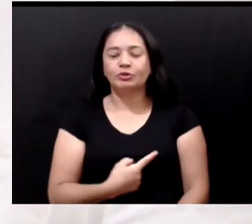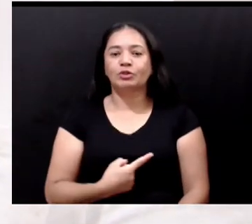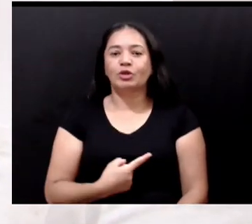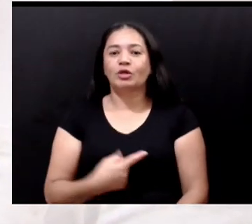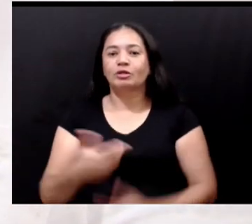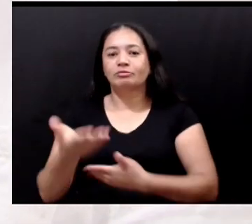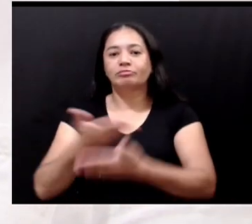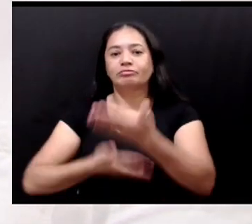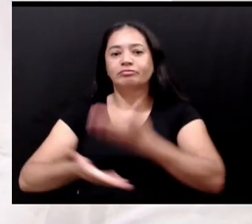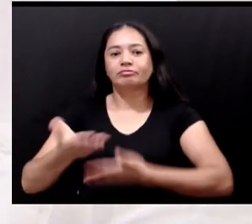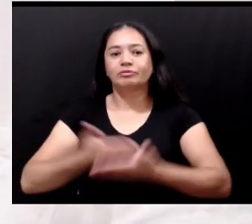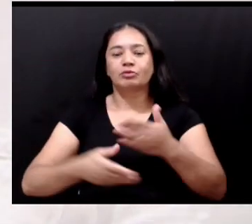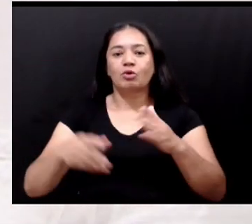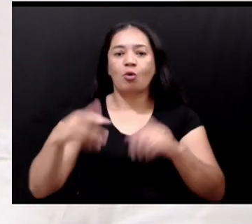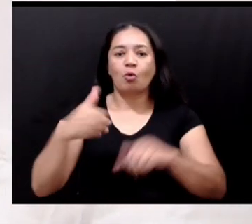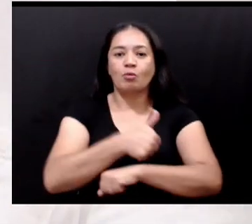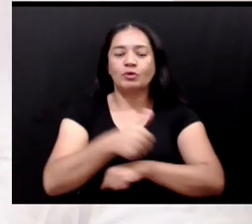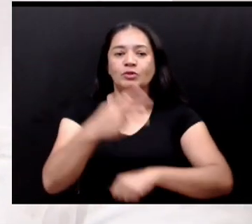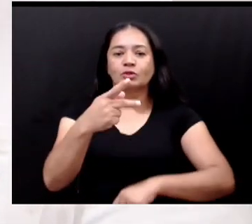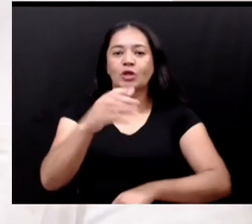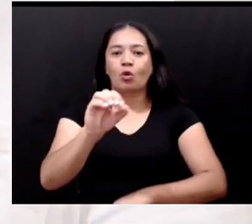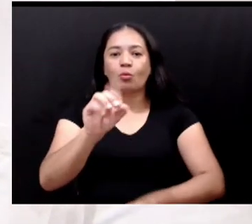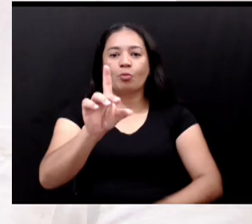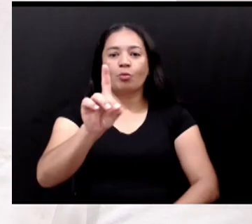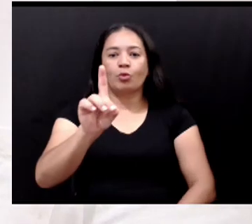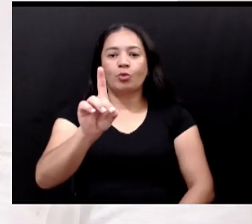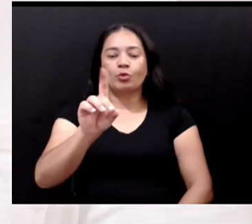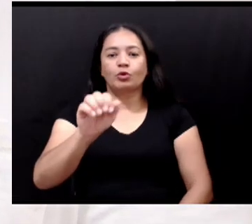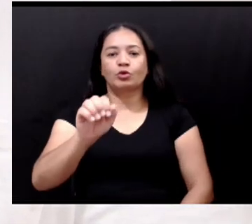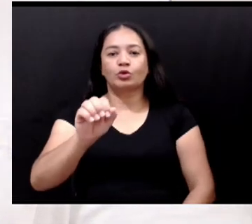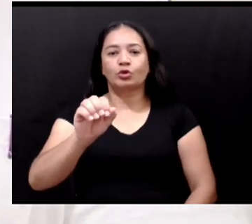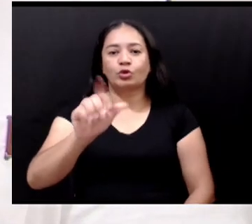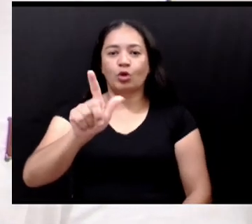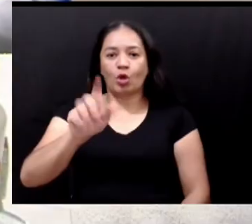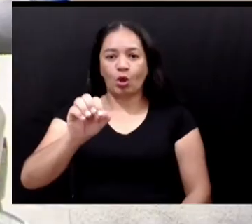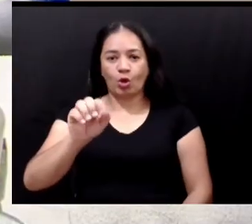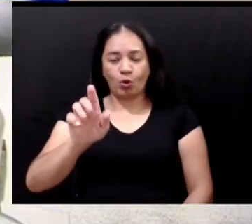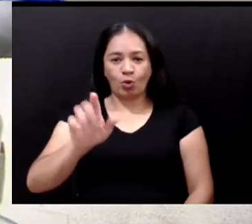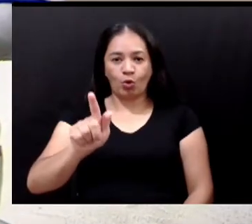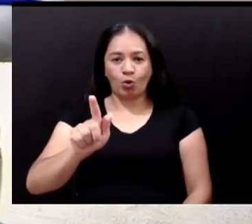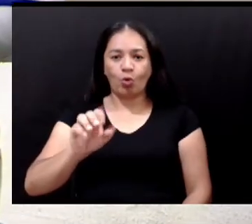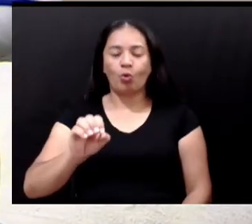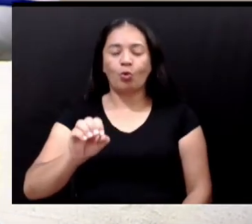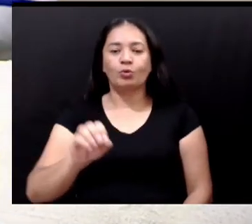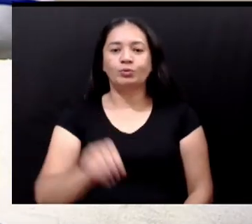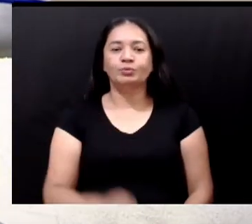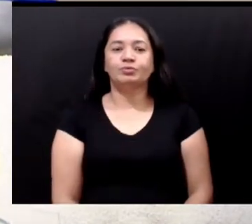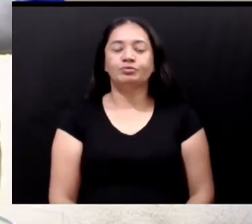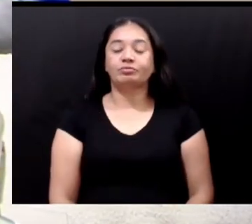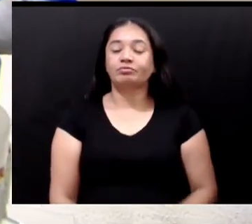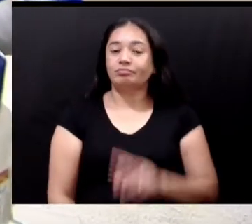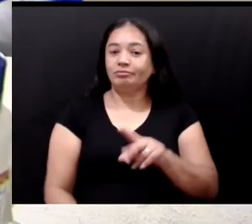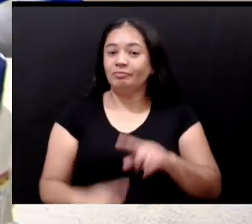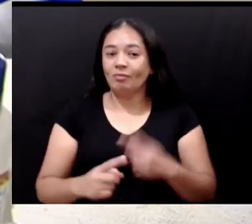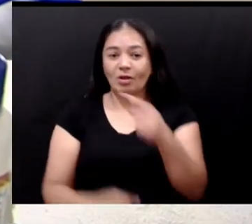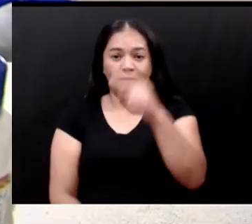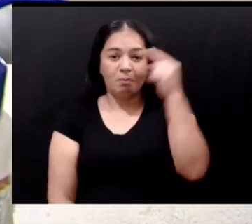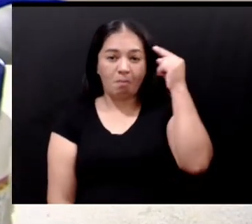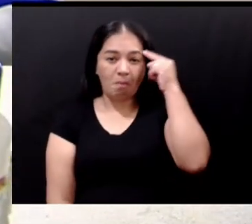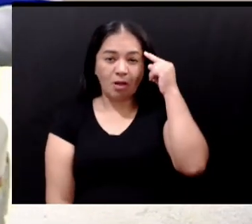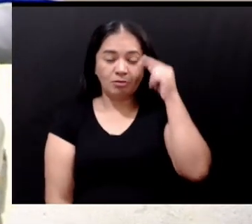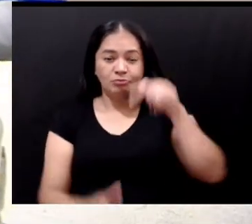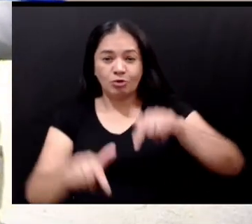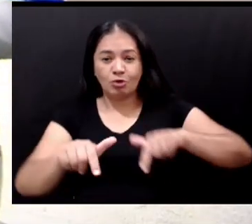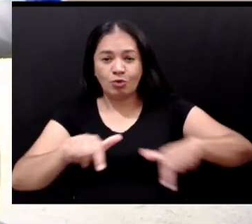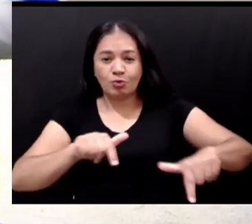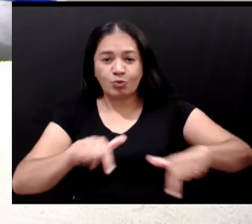né? Então, aí passou-se a usar essa terminologia podólogo. Ao contrário do que pensam, o trabalho de